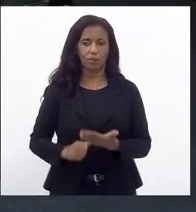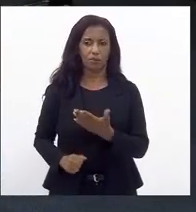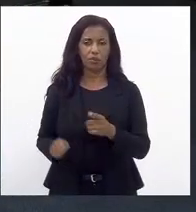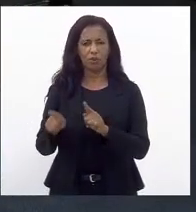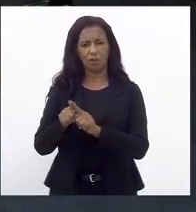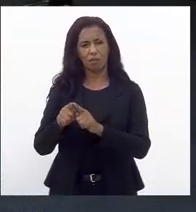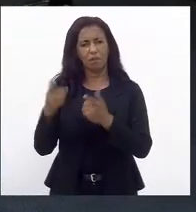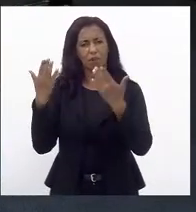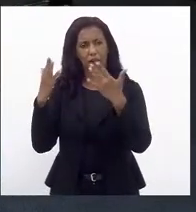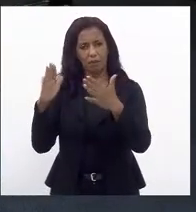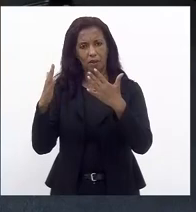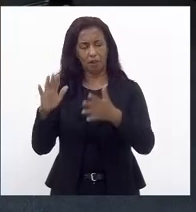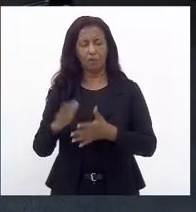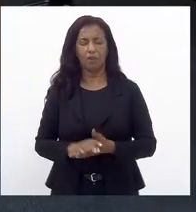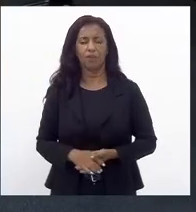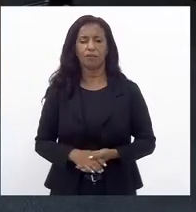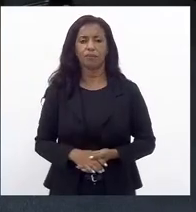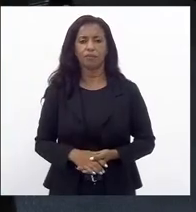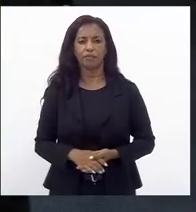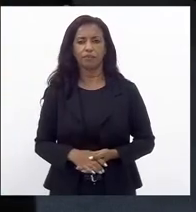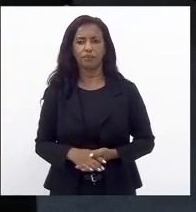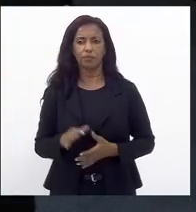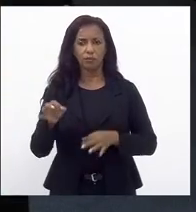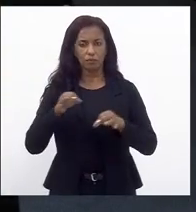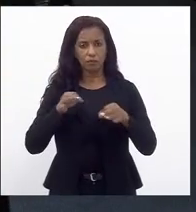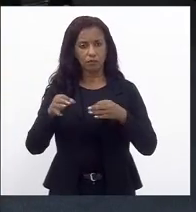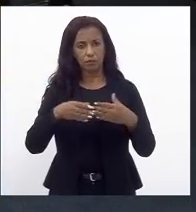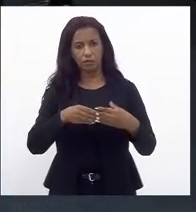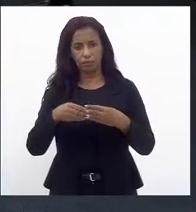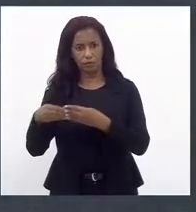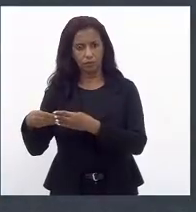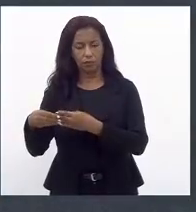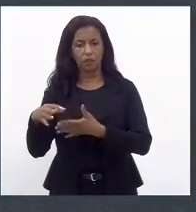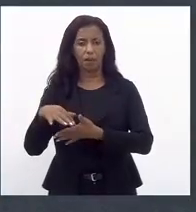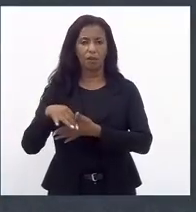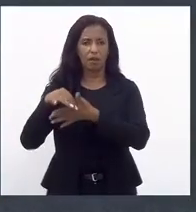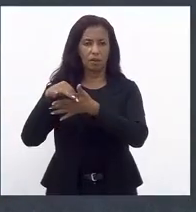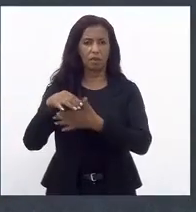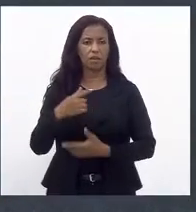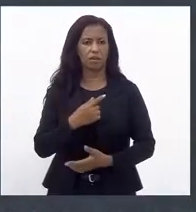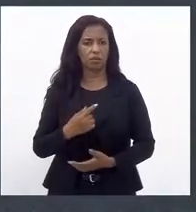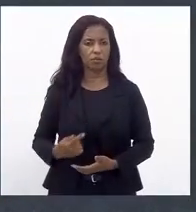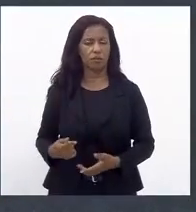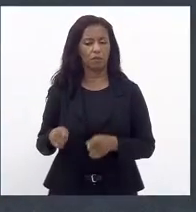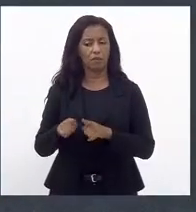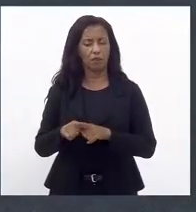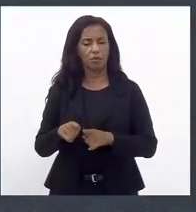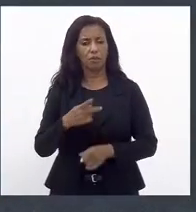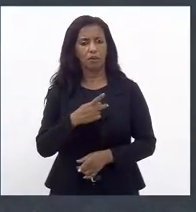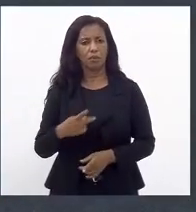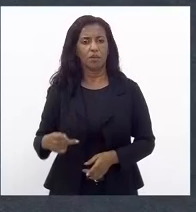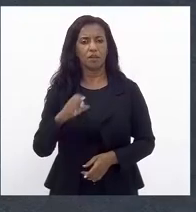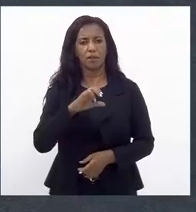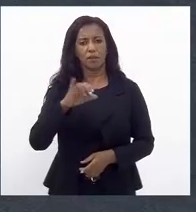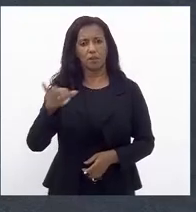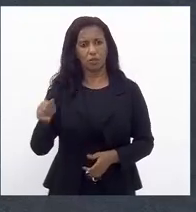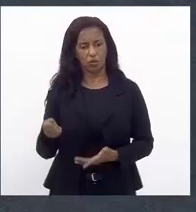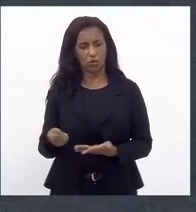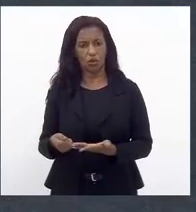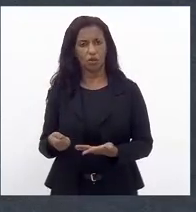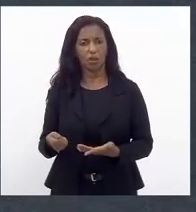merece parabéns eu disse na minha fala pela forma que conduziu não só pela liderança do governo Mas pela presidência da ccj